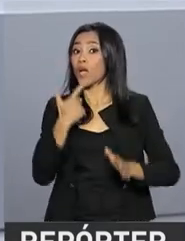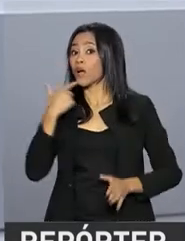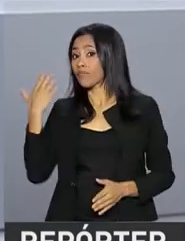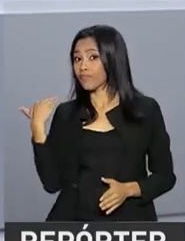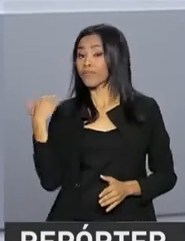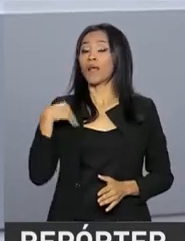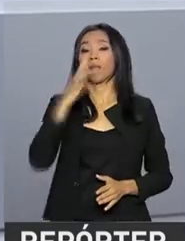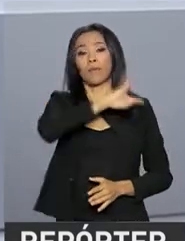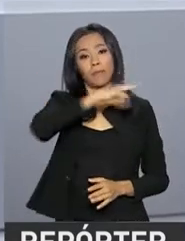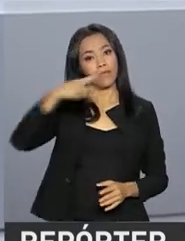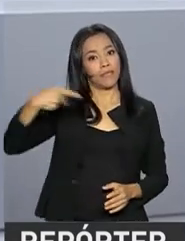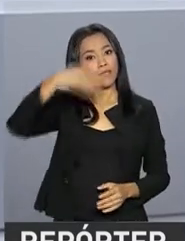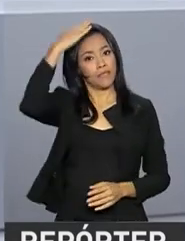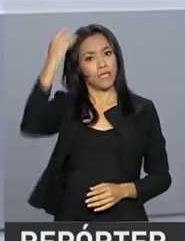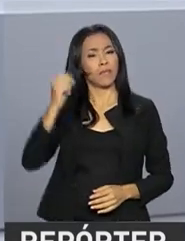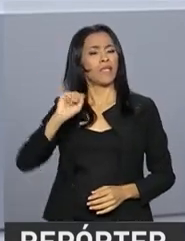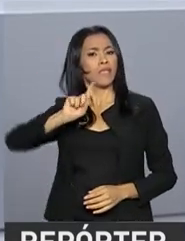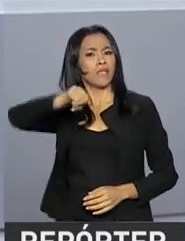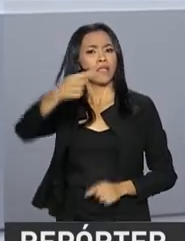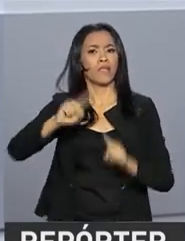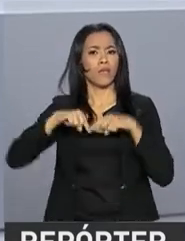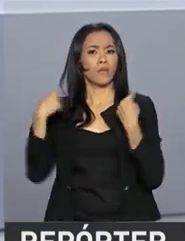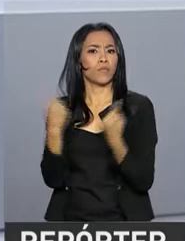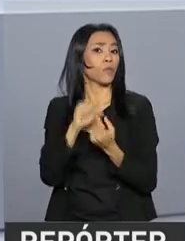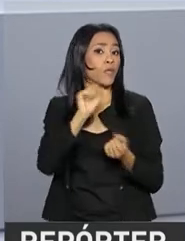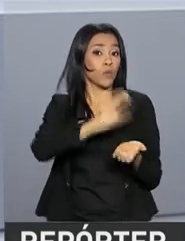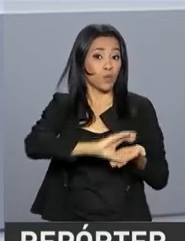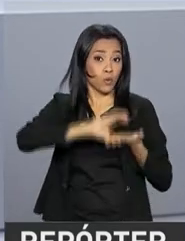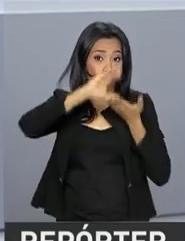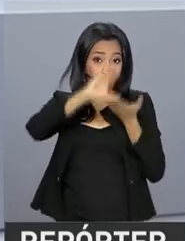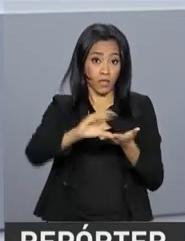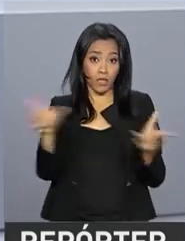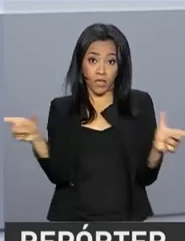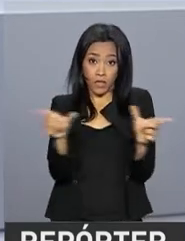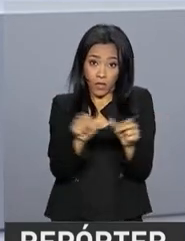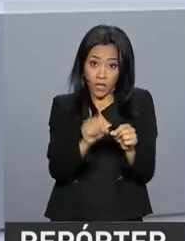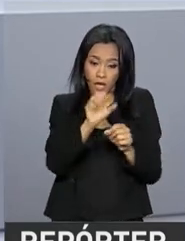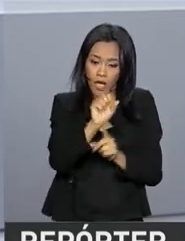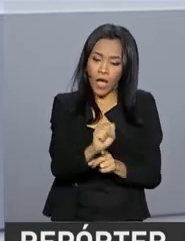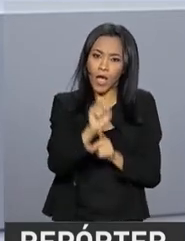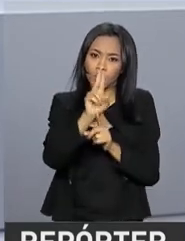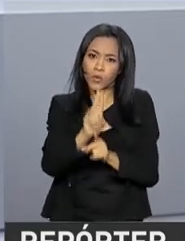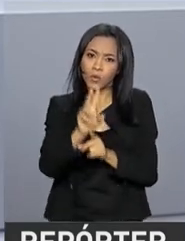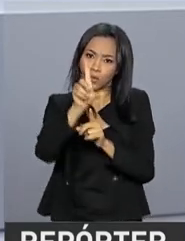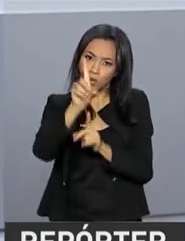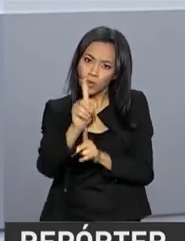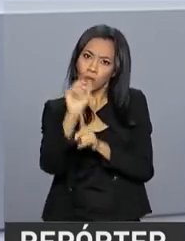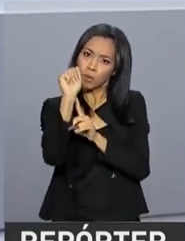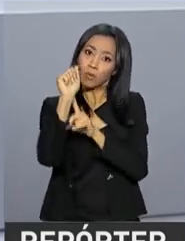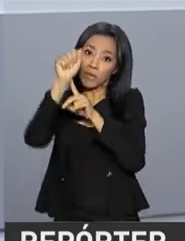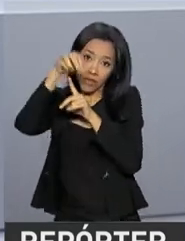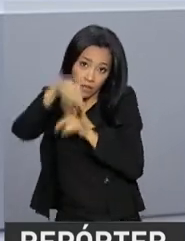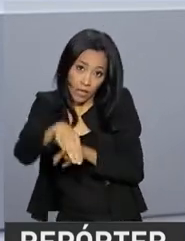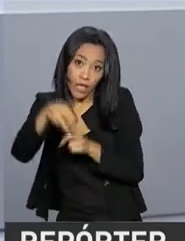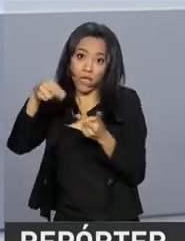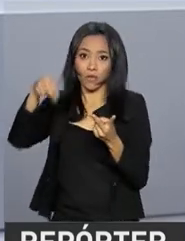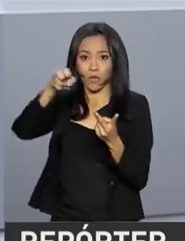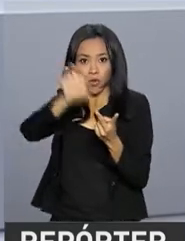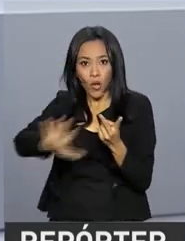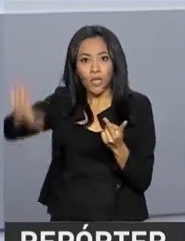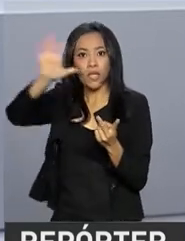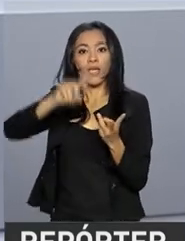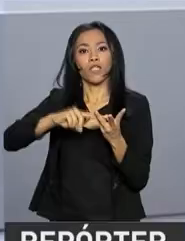michel temer após reunião com os conselhos da superintendência de desenvolvimento da amazônia do nordeste e do centro